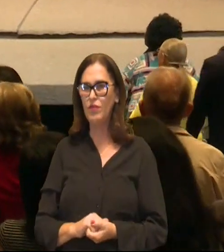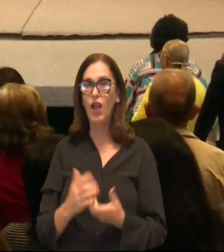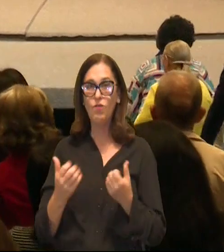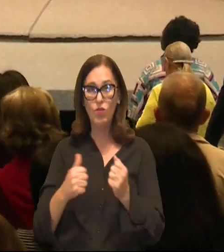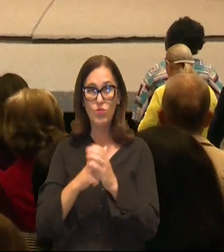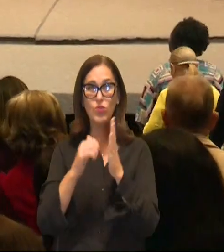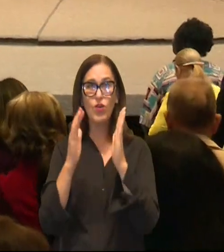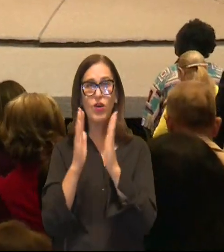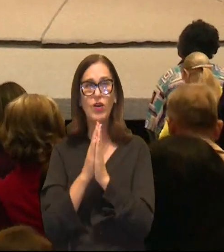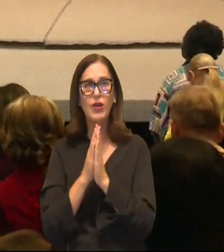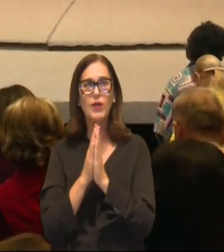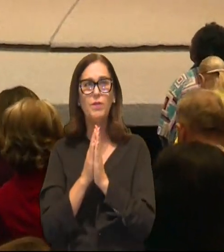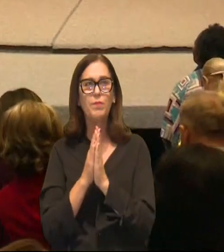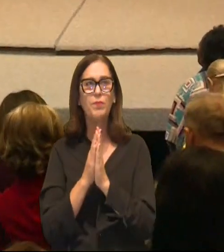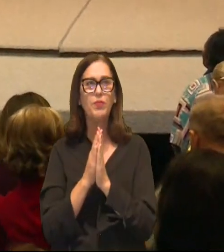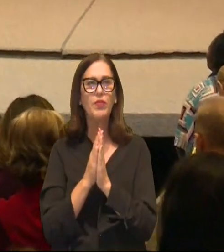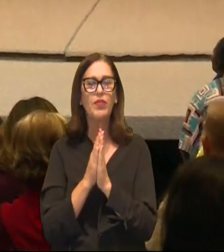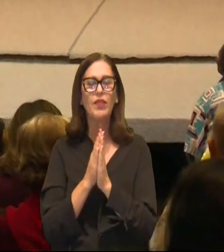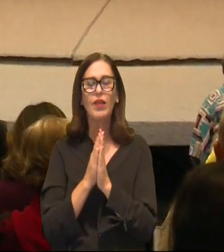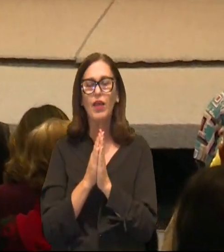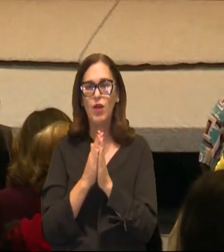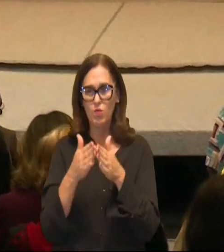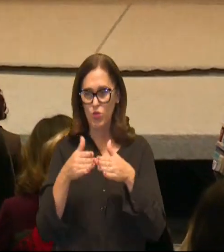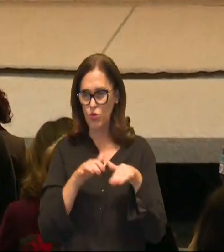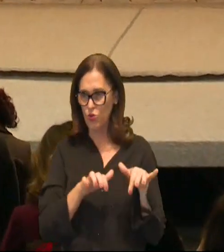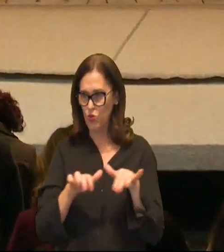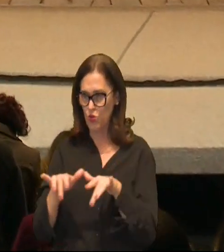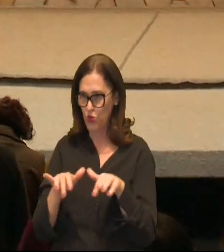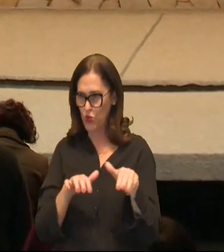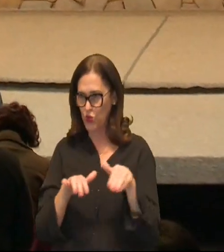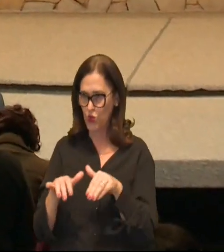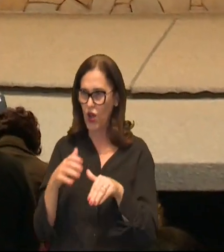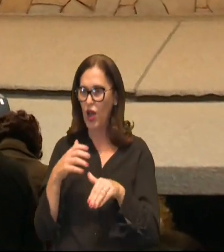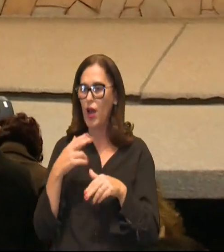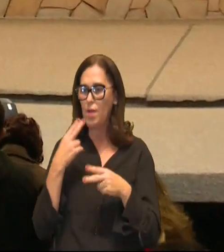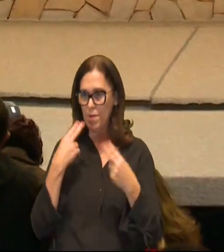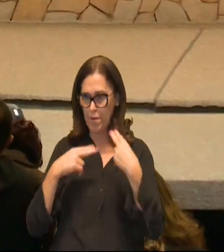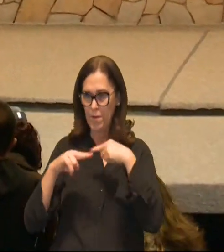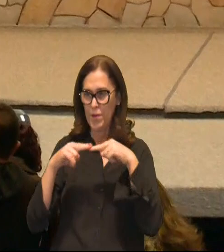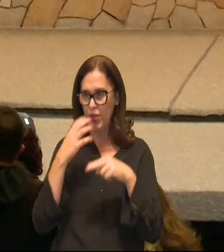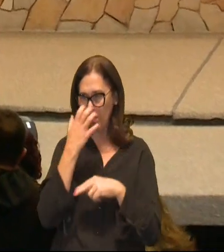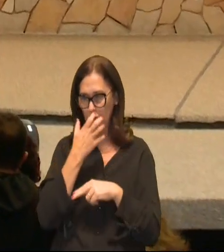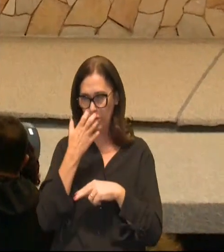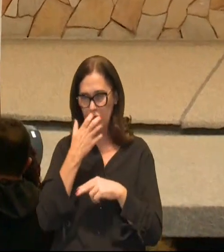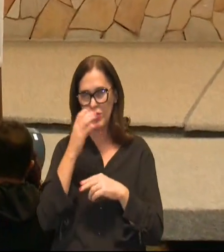Vamos orar, meus irmãos. Irmã Vanessa, pode tocar bem suave o mesmo hino ainda para nós, o mesmo cântico.